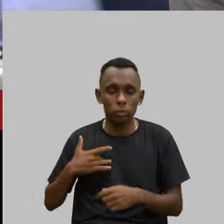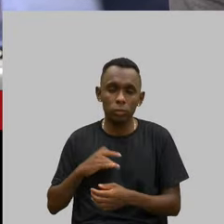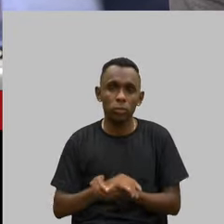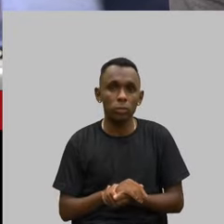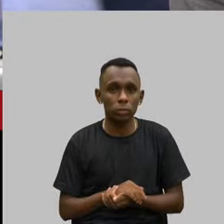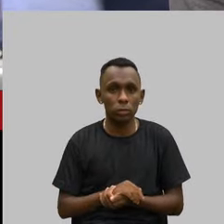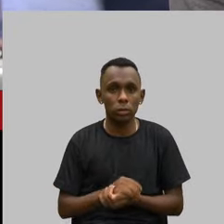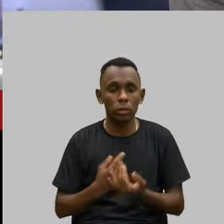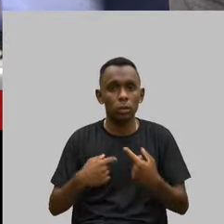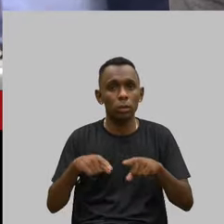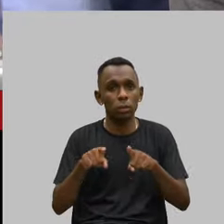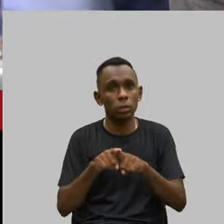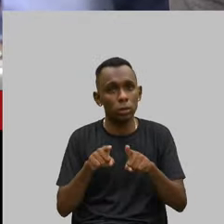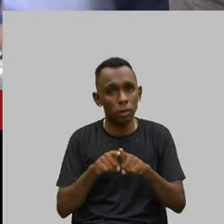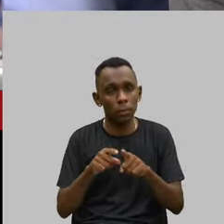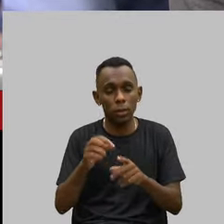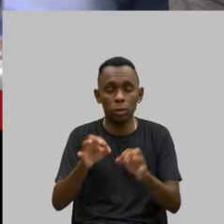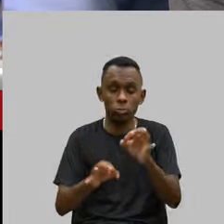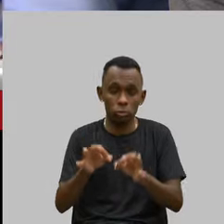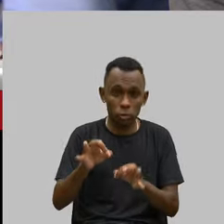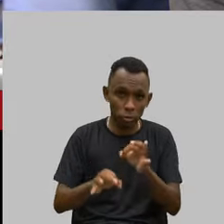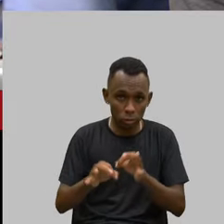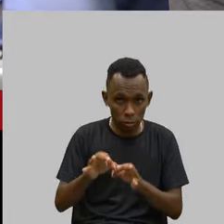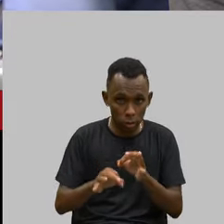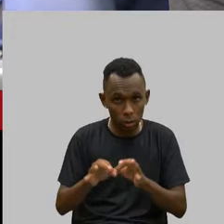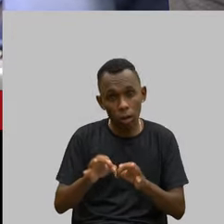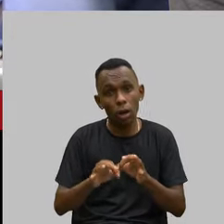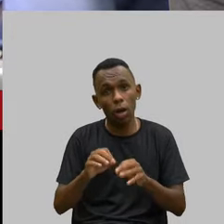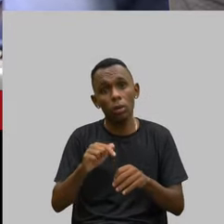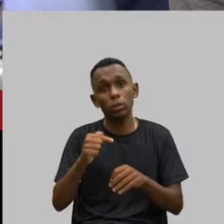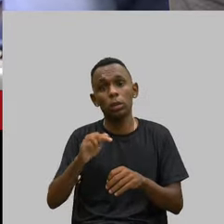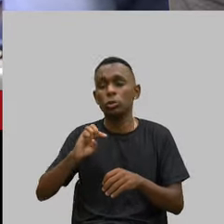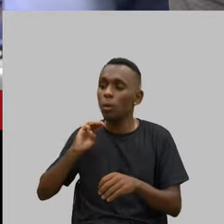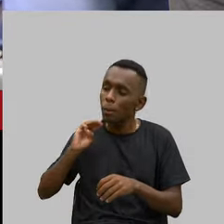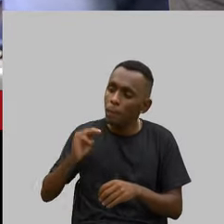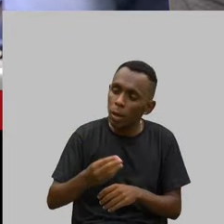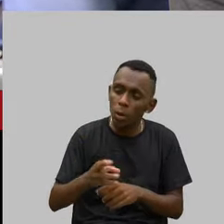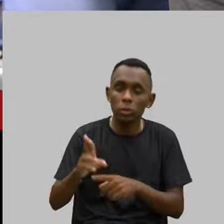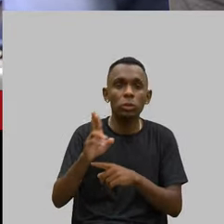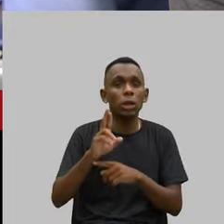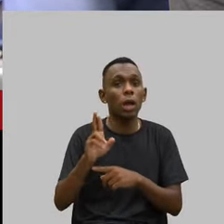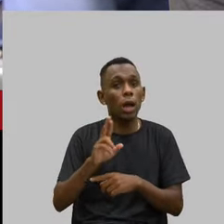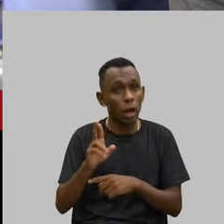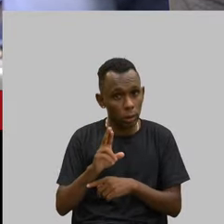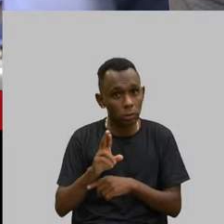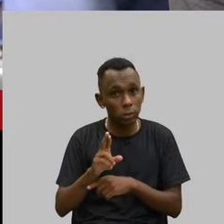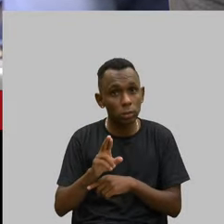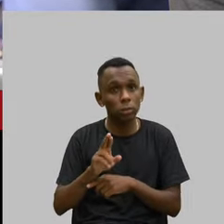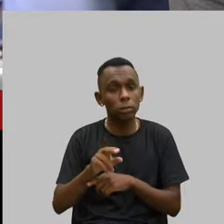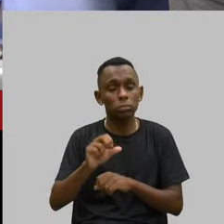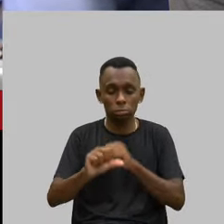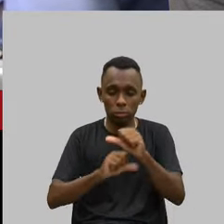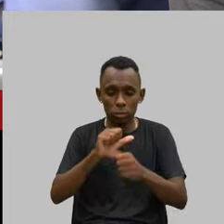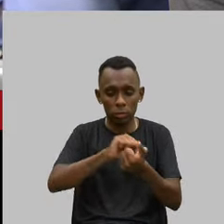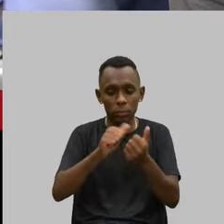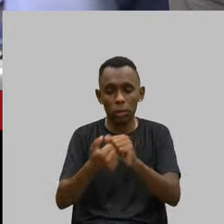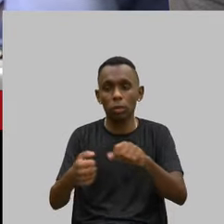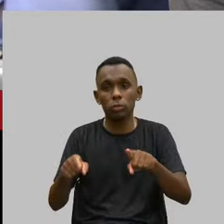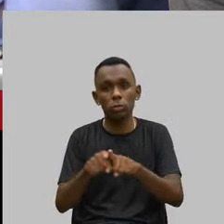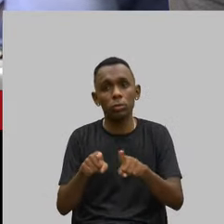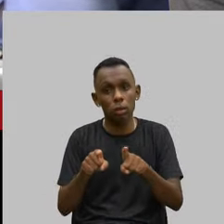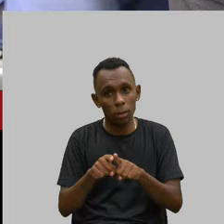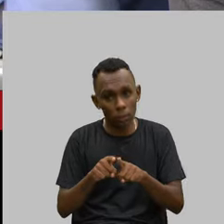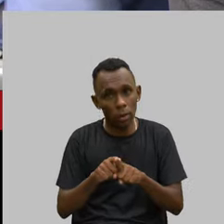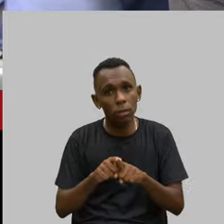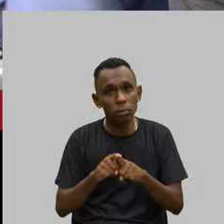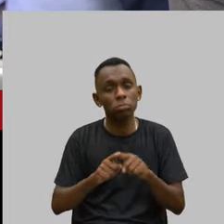depósito judicial né valor muito grande R 7 bilhões deais eh foi requa acon e se encontra em